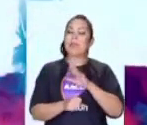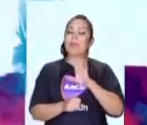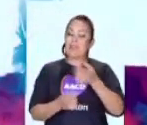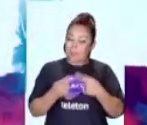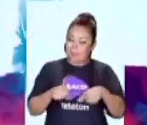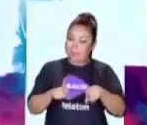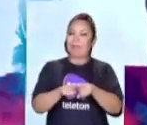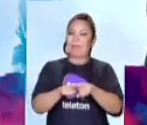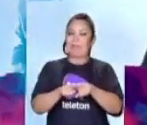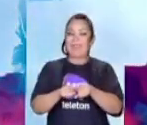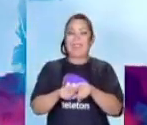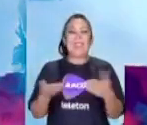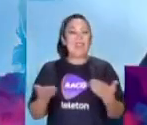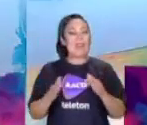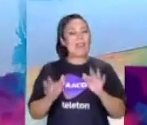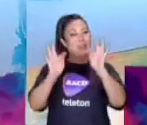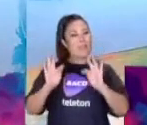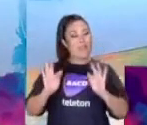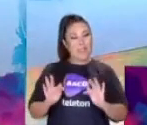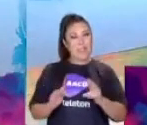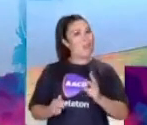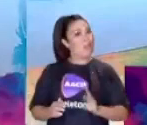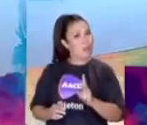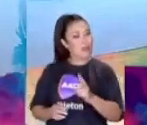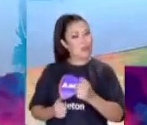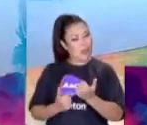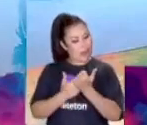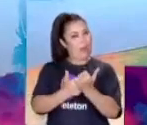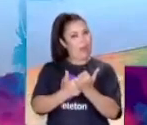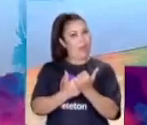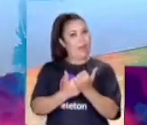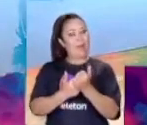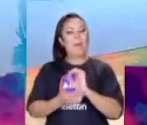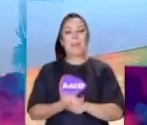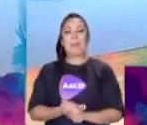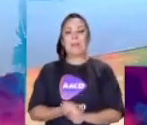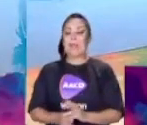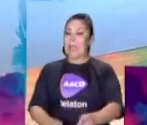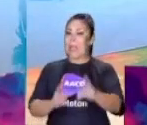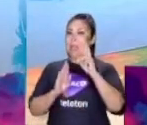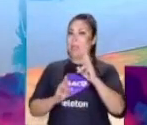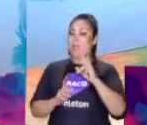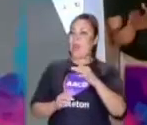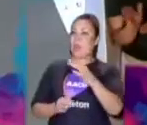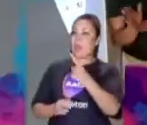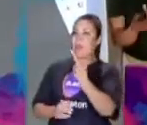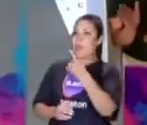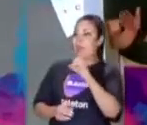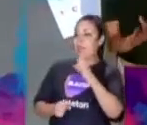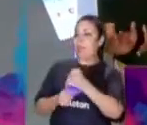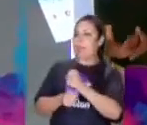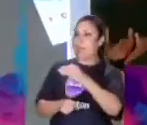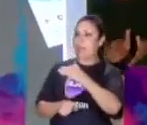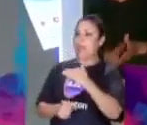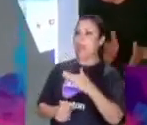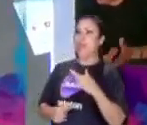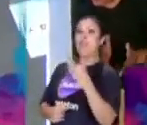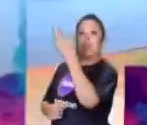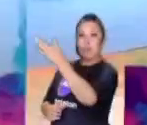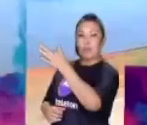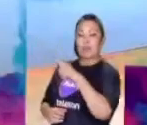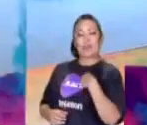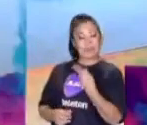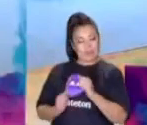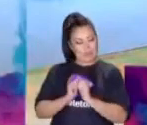parceria imensa e estamos muito felizes de continuar e apoiando essa causa. Espero que os próximos 10 estejamos aqui. Aê,